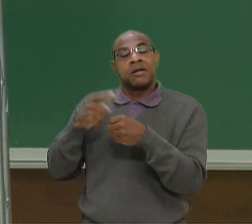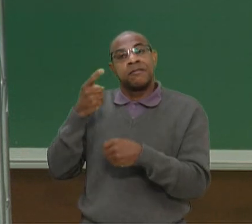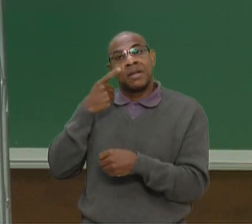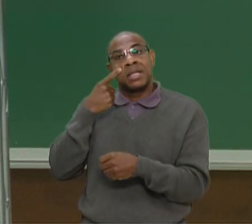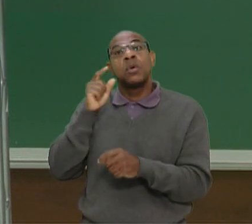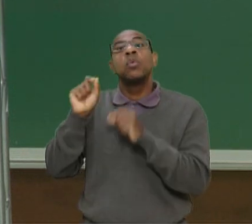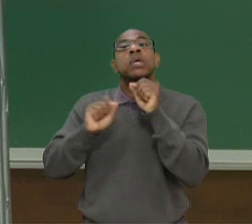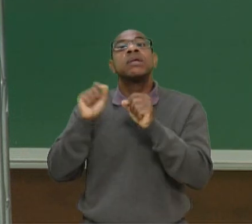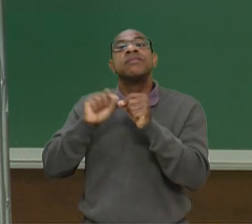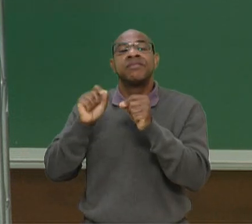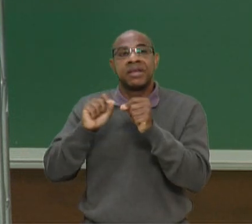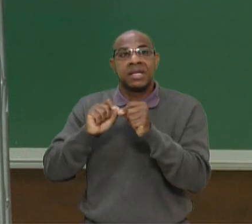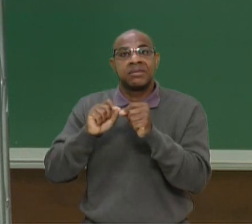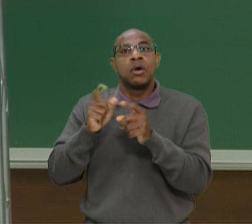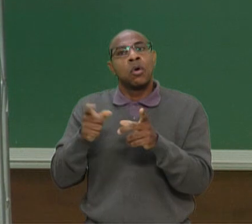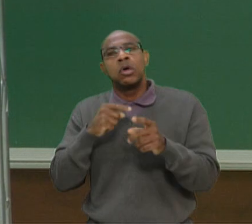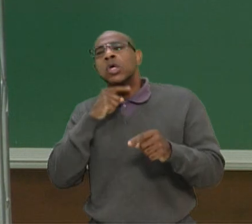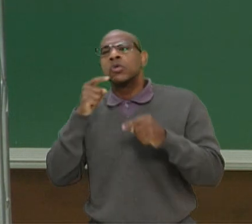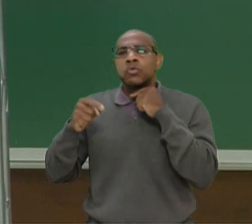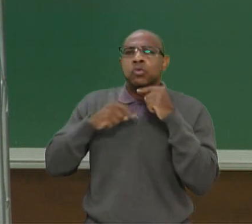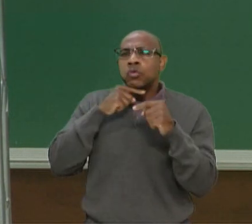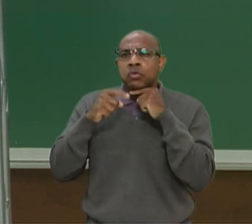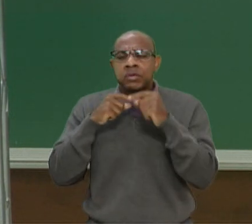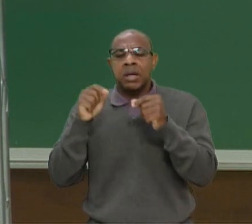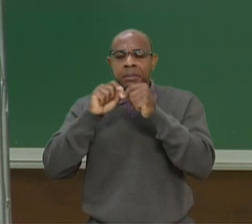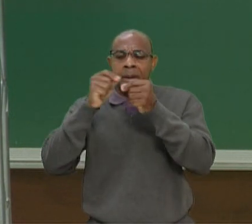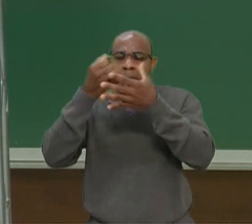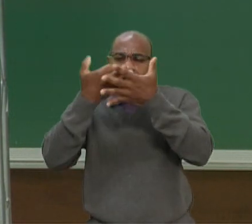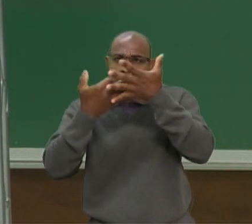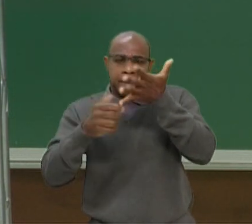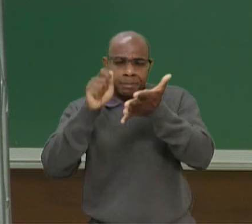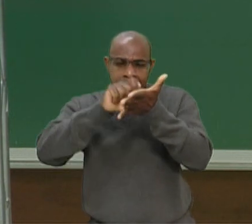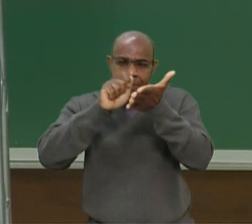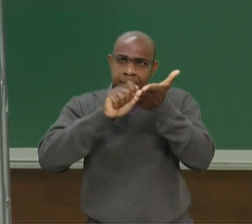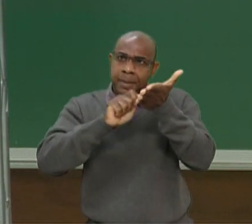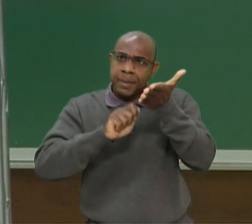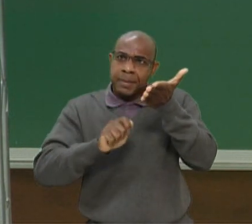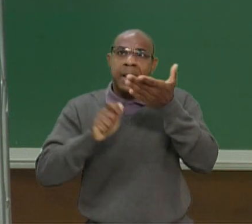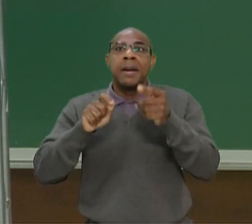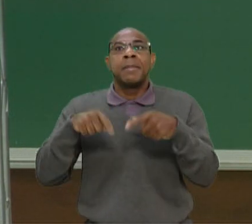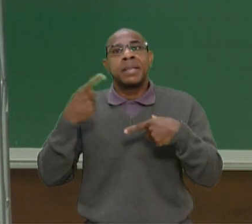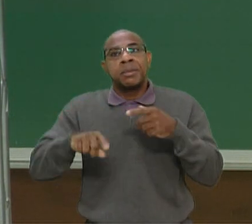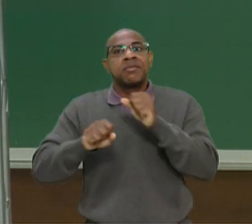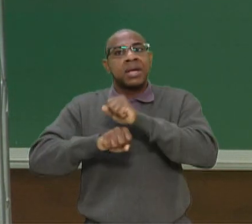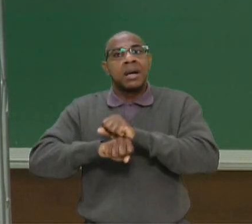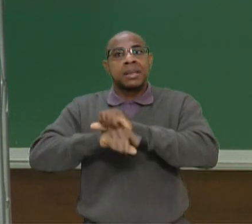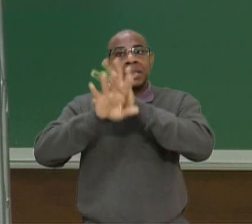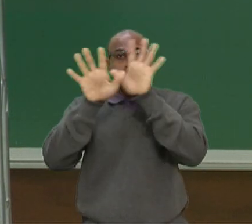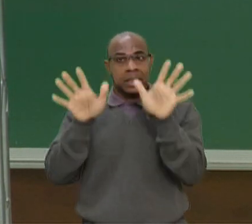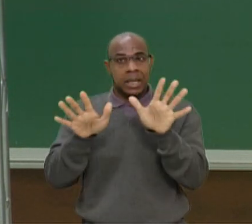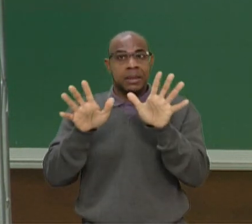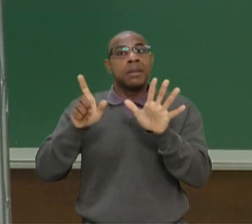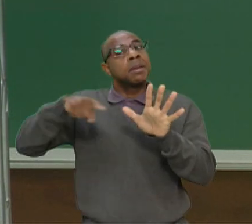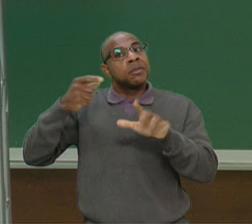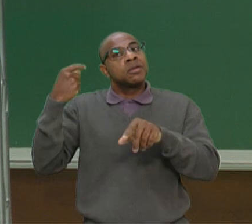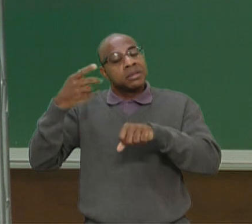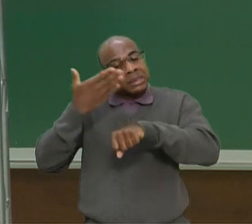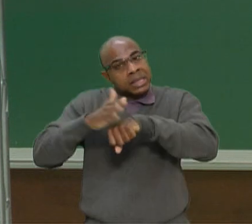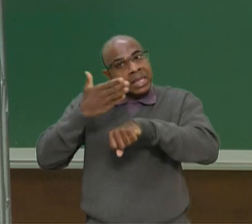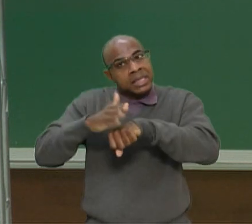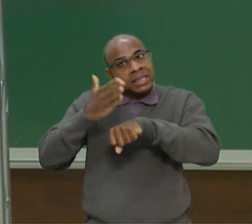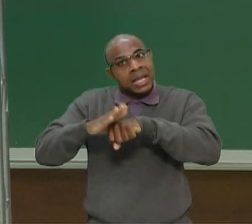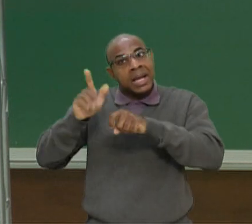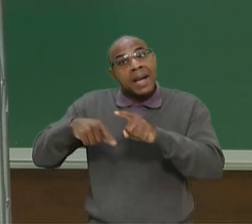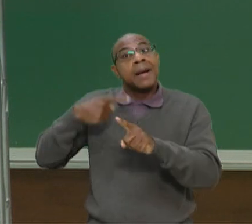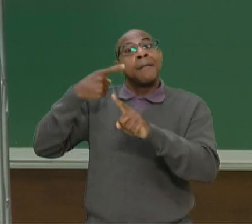vocês fizeram ou tirar alguma dúvida que vocês tiveram no meio do caminho para esclarecer e depois vocês treinarem mais exercícios do